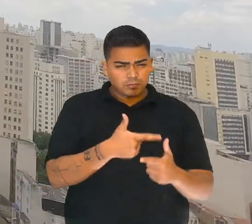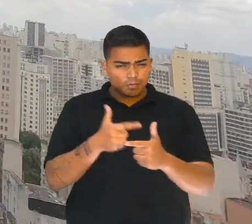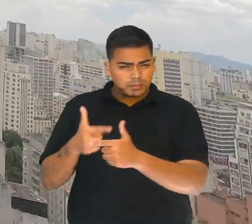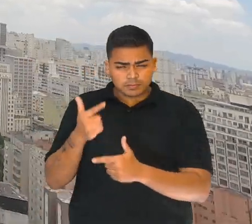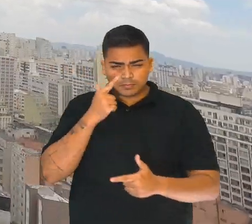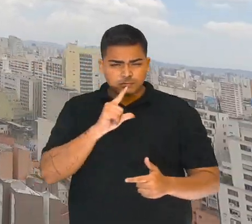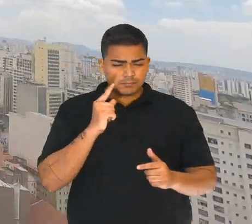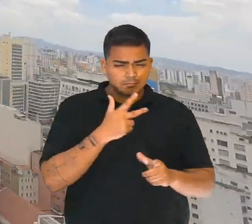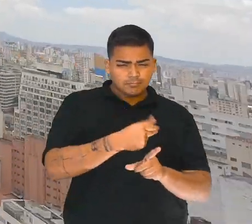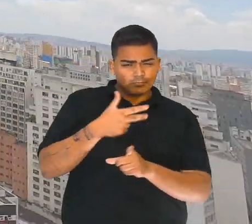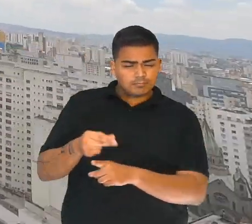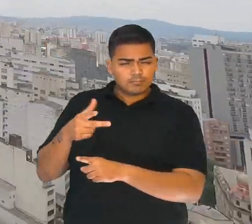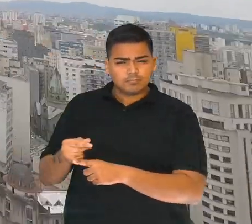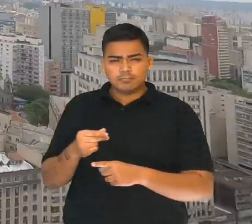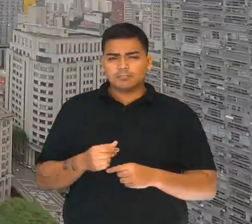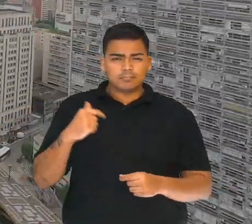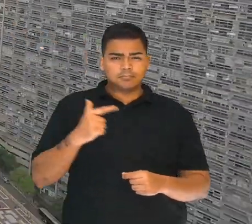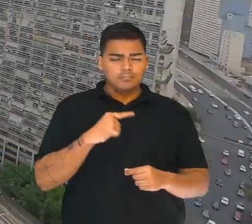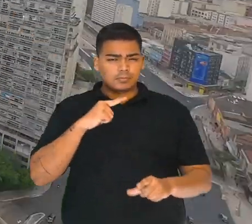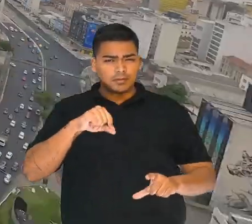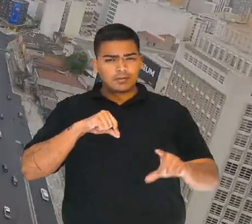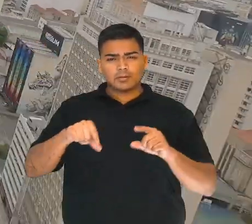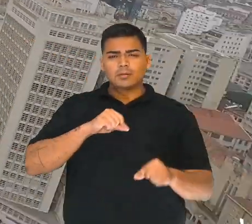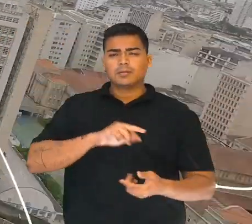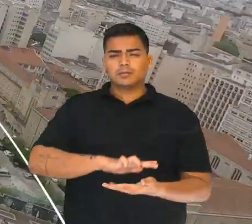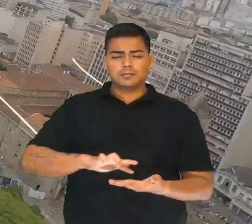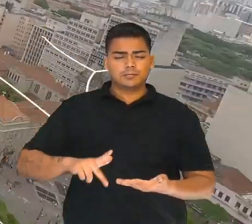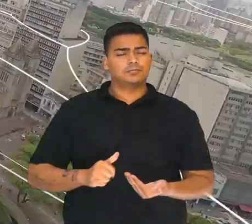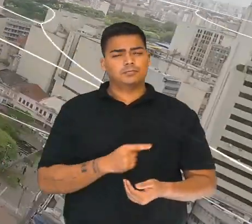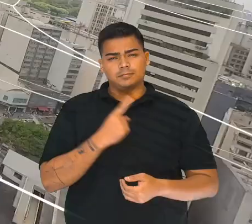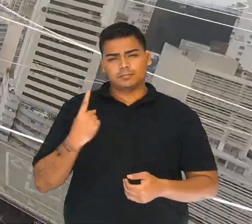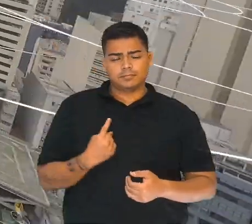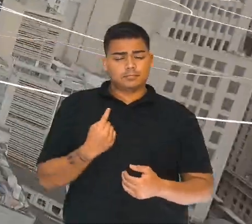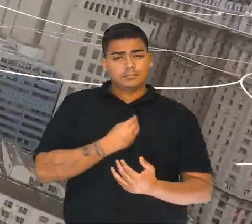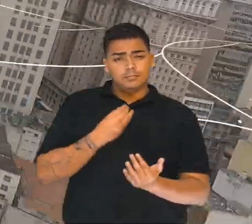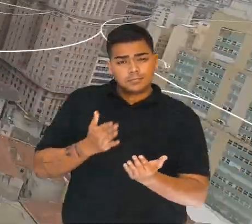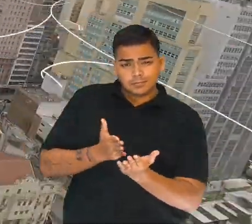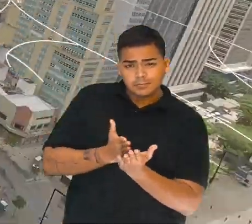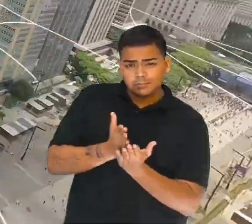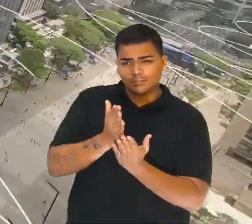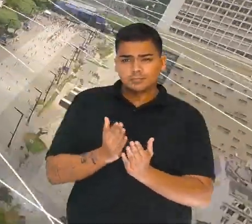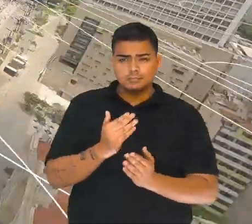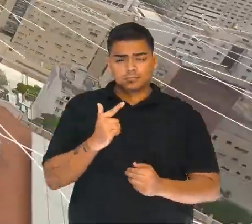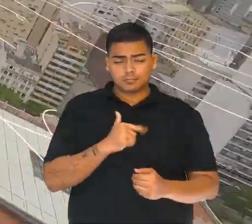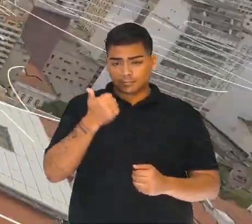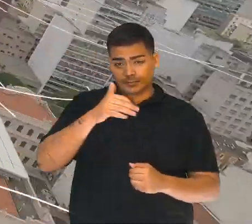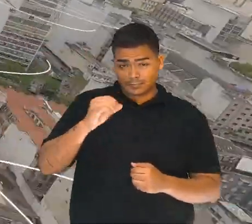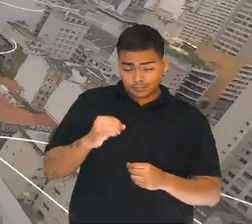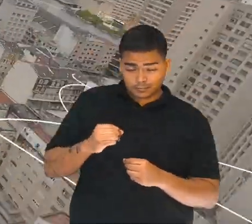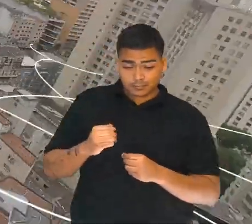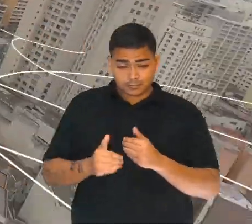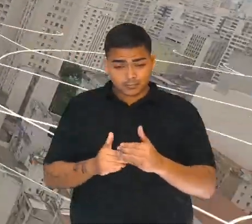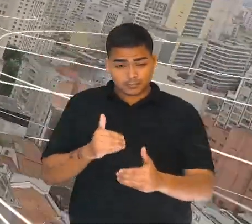de decisões. Isso não seria praticável para os humanos fazerem no slackline, porque você teria que, dê